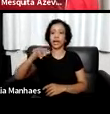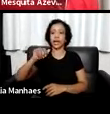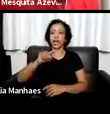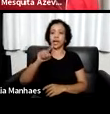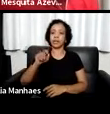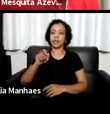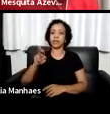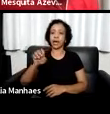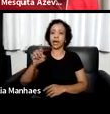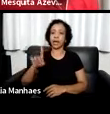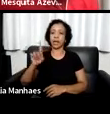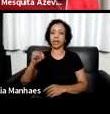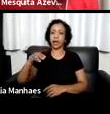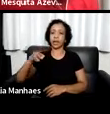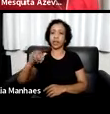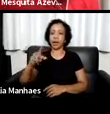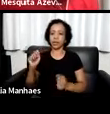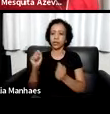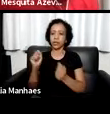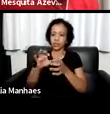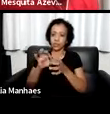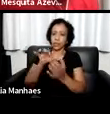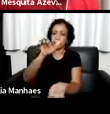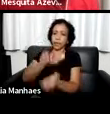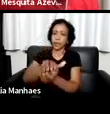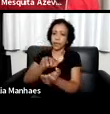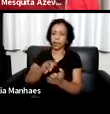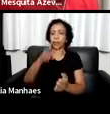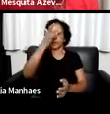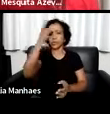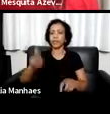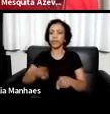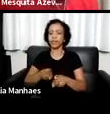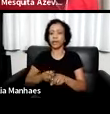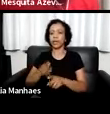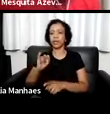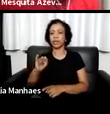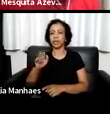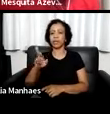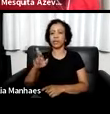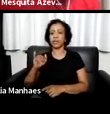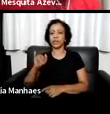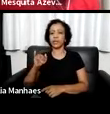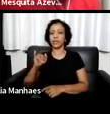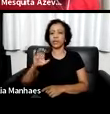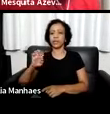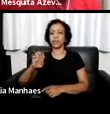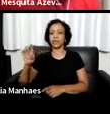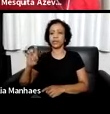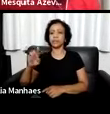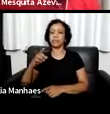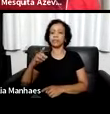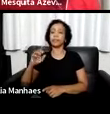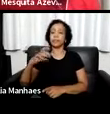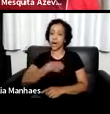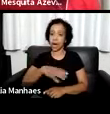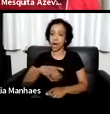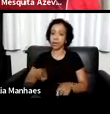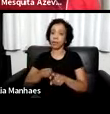aí de Pernambuco, pastor. Temos gente de Irecê, na Bahia, temos gente aí do Nordeste participando de todo o Brasil, pastor. Boa